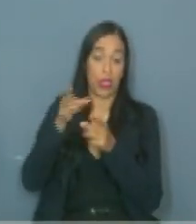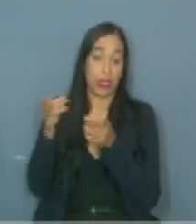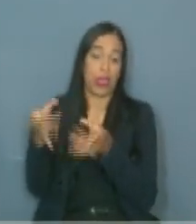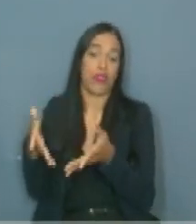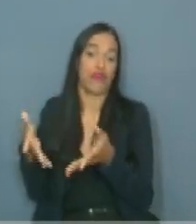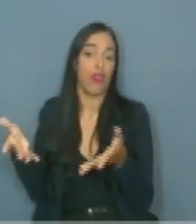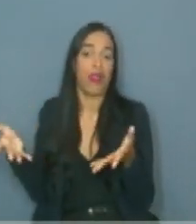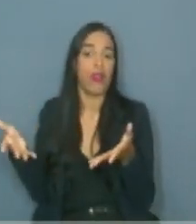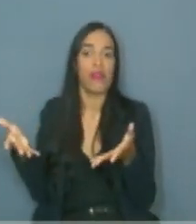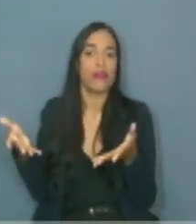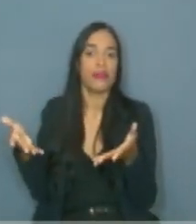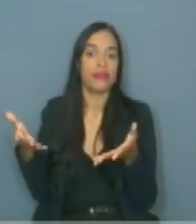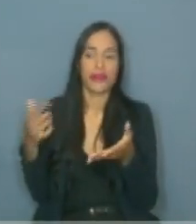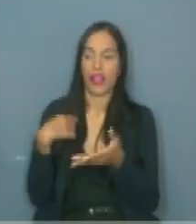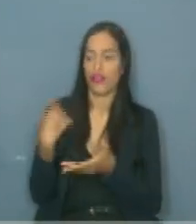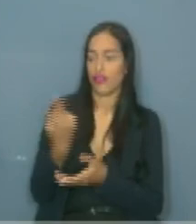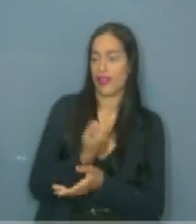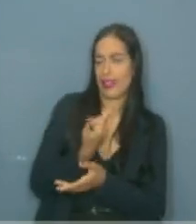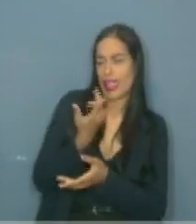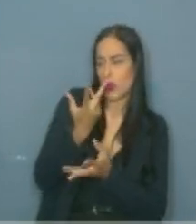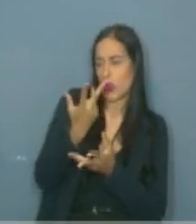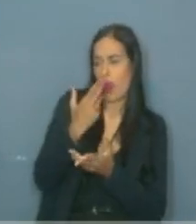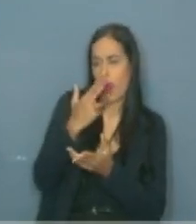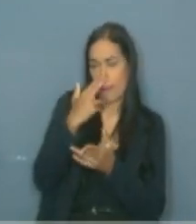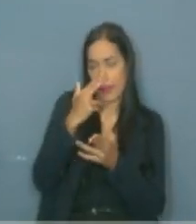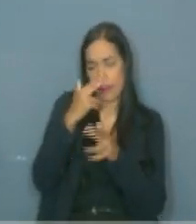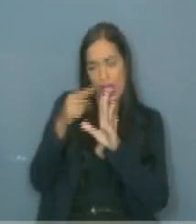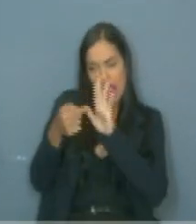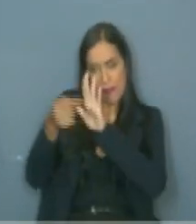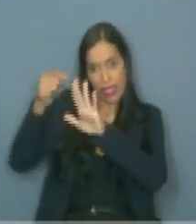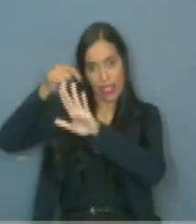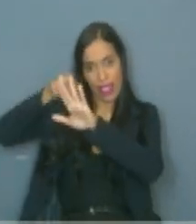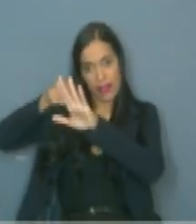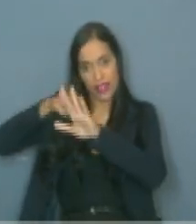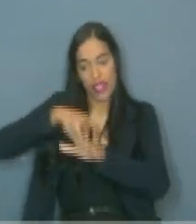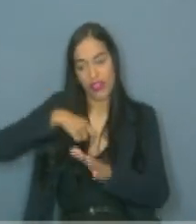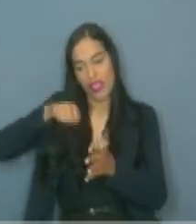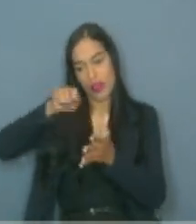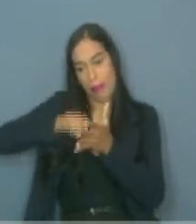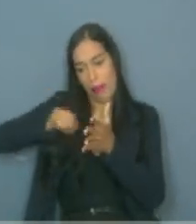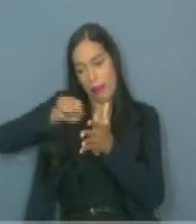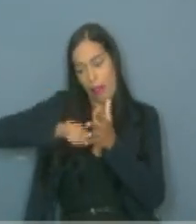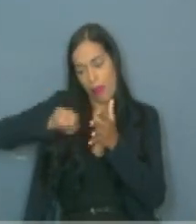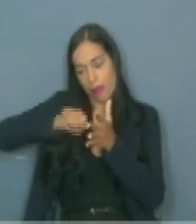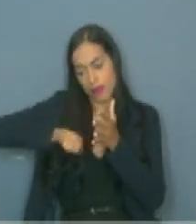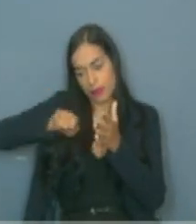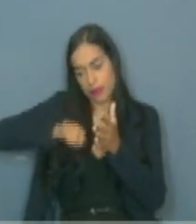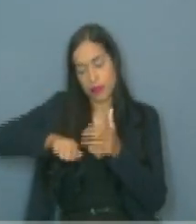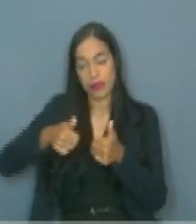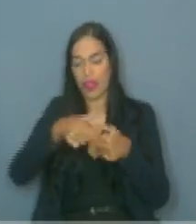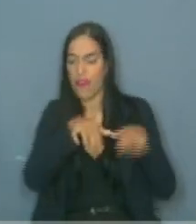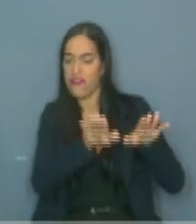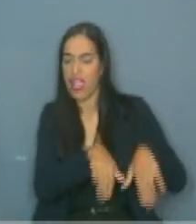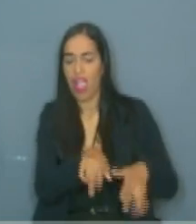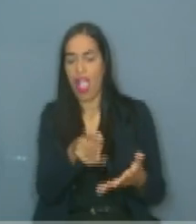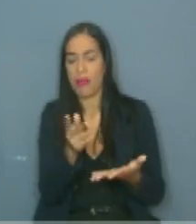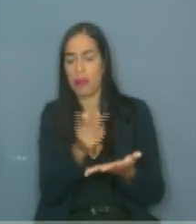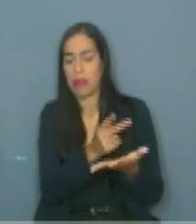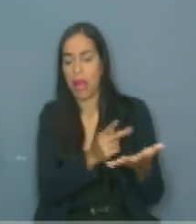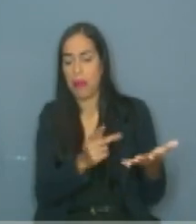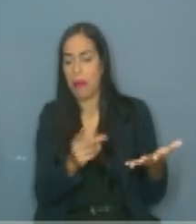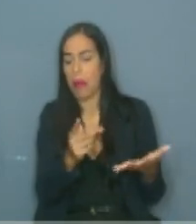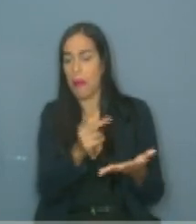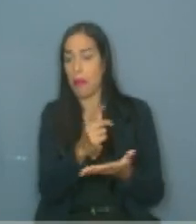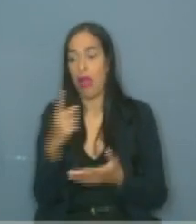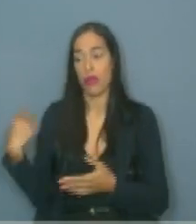pega um papelzinho com um pacotinho de giz ou de lápis de cera e fala assim, fica aí desenhando, enquanto os